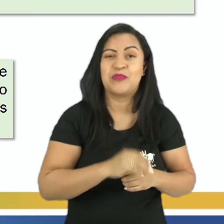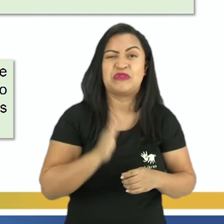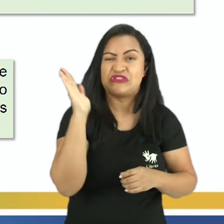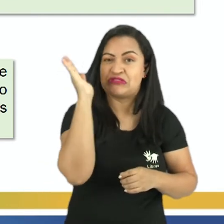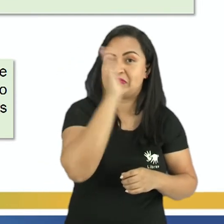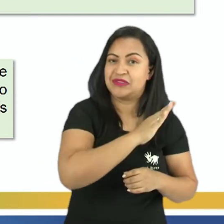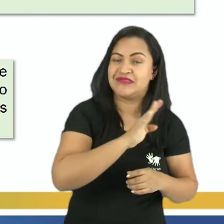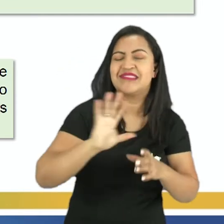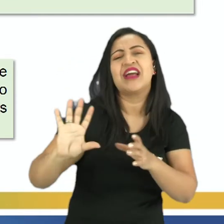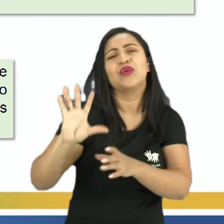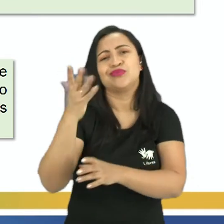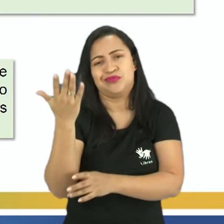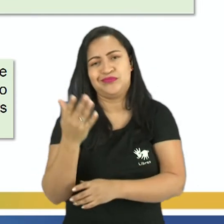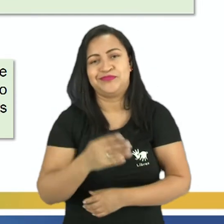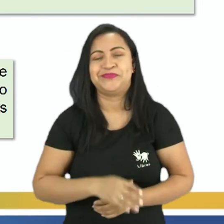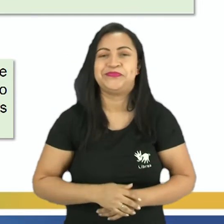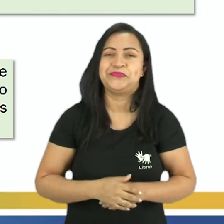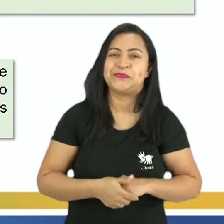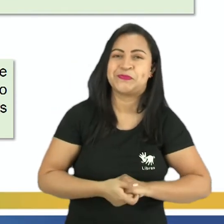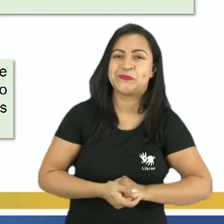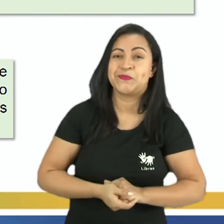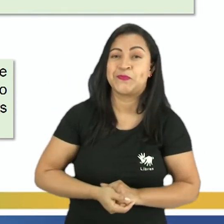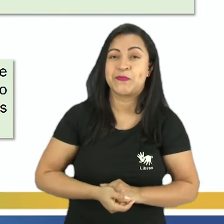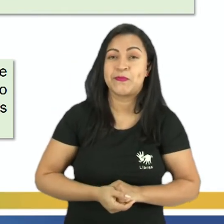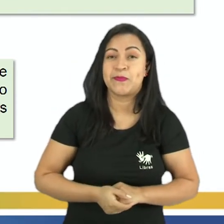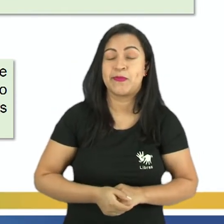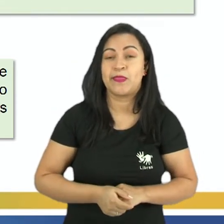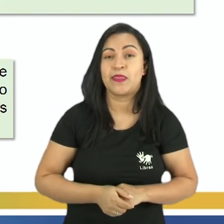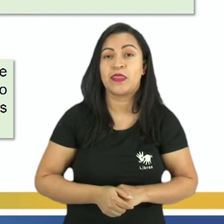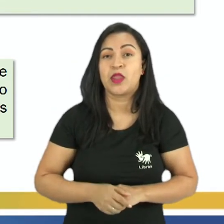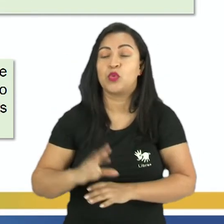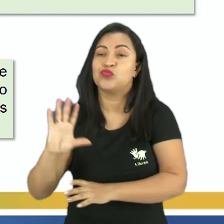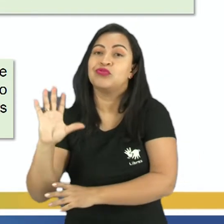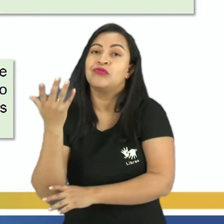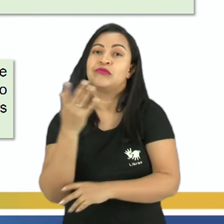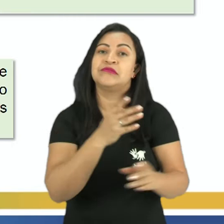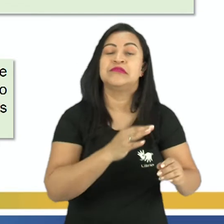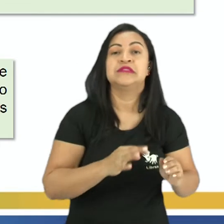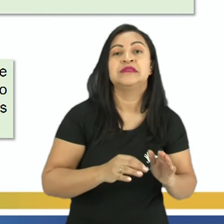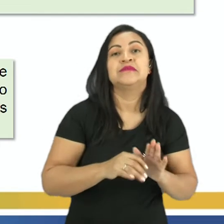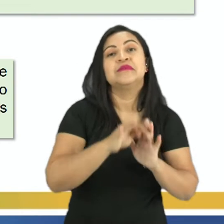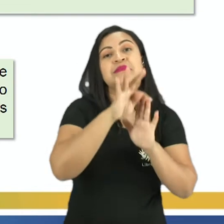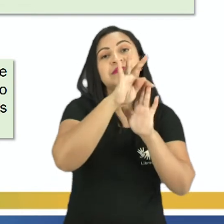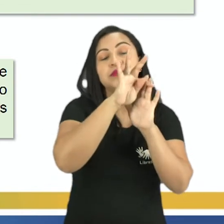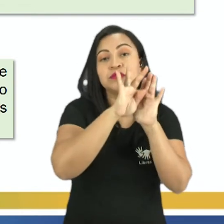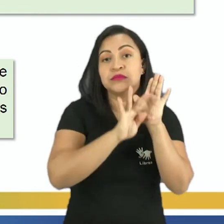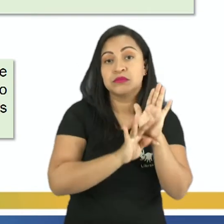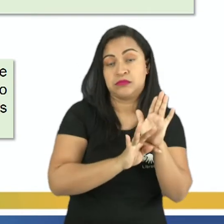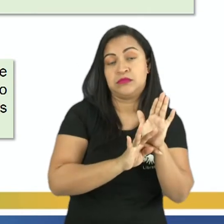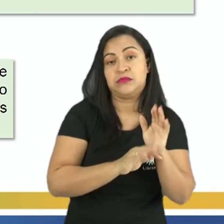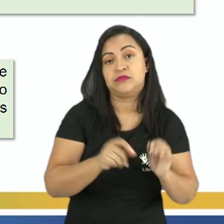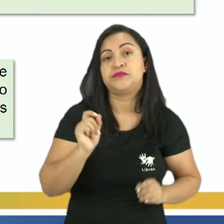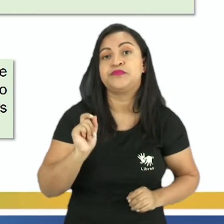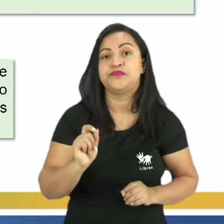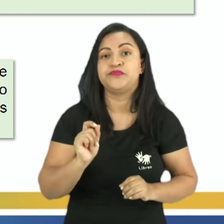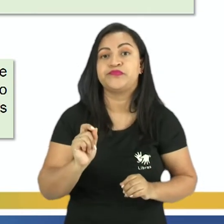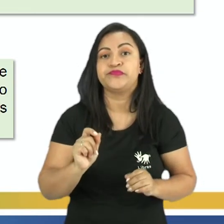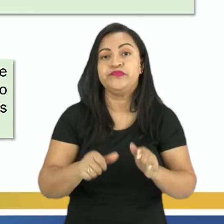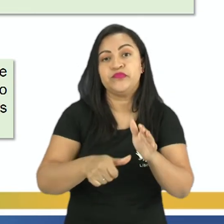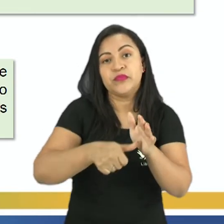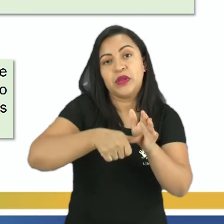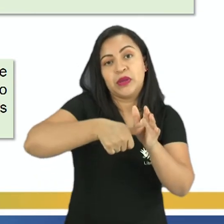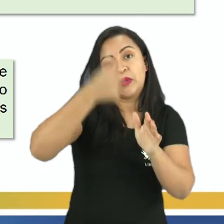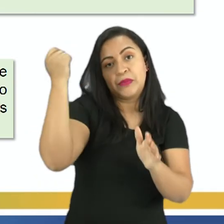que acontece. Os momentos da narrativa têm destacado no nosso texto a primeira cena